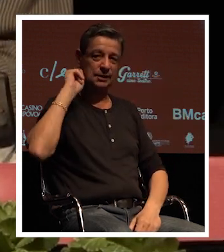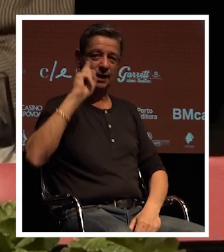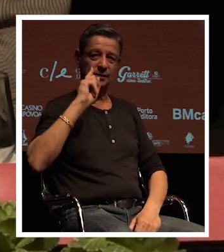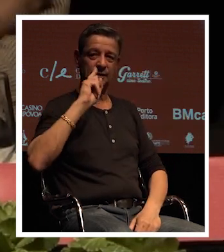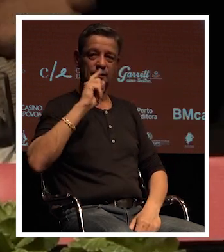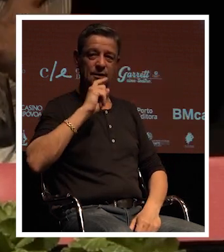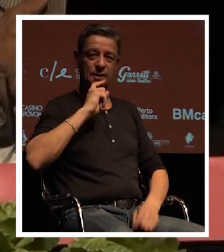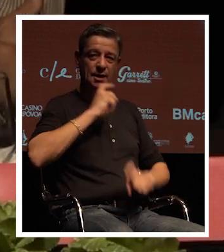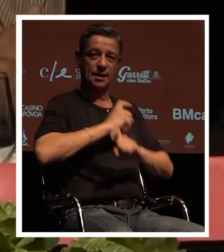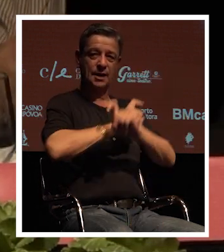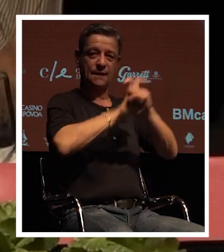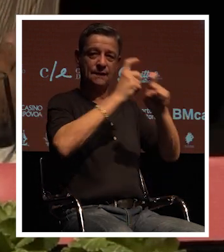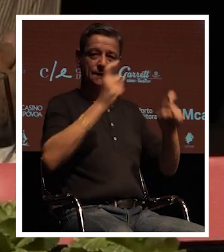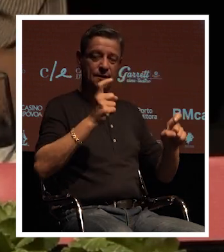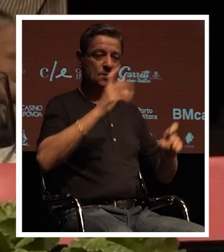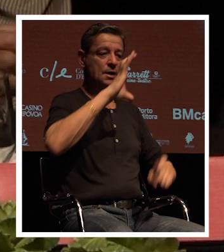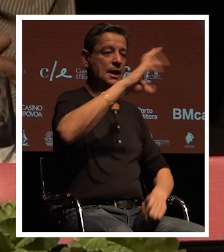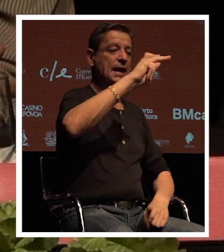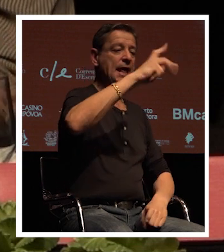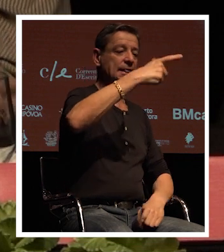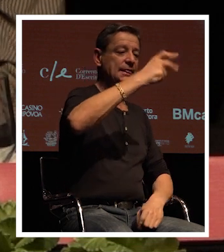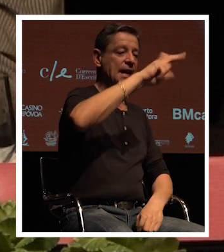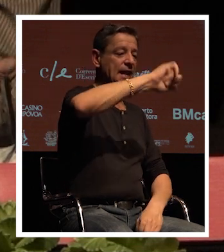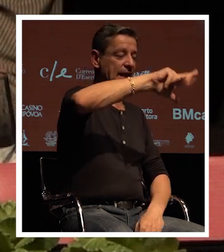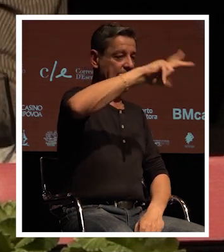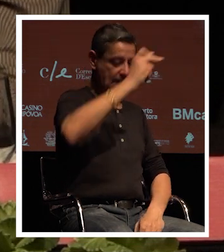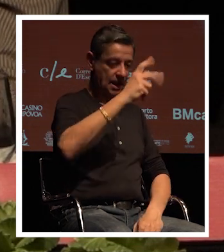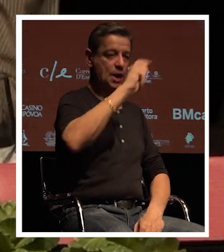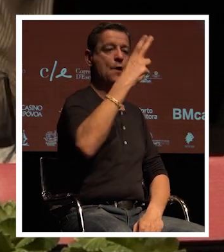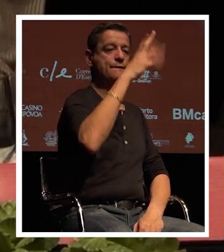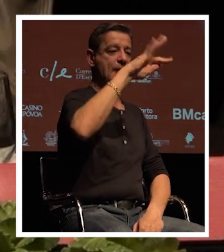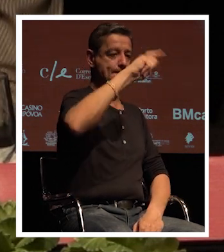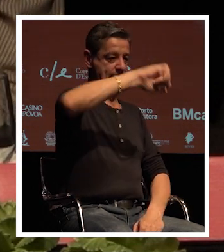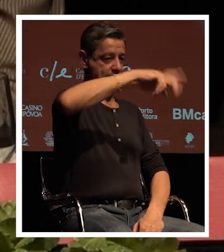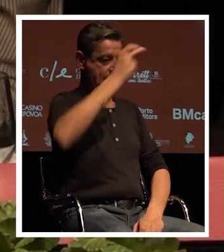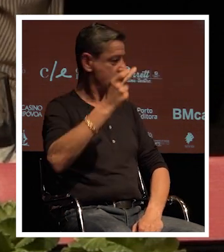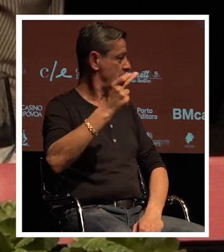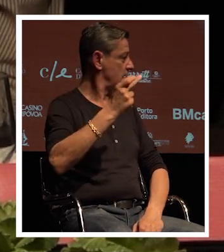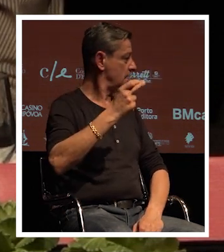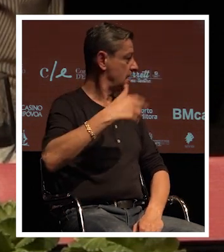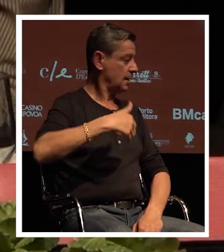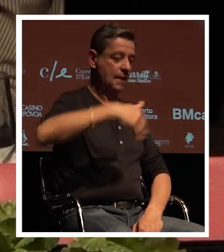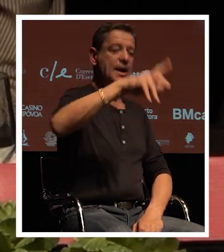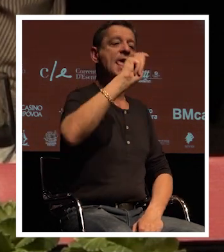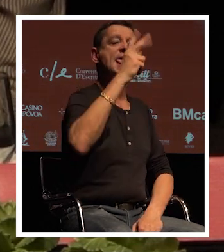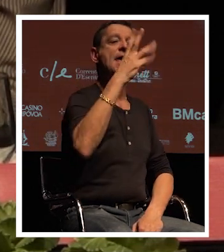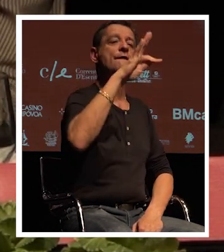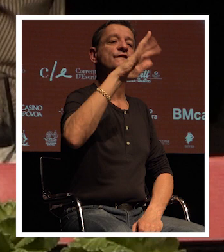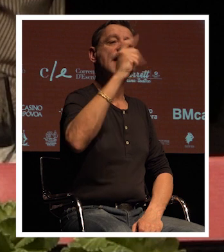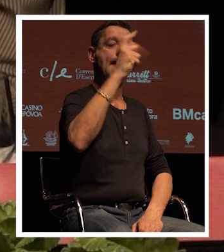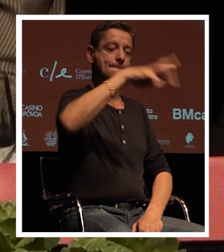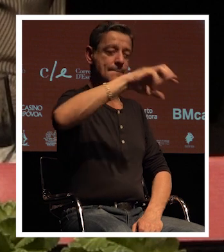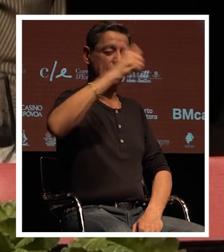referida a a Catarina eufémia e ele nesse poema ele diz Lá vai eu Quem muito